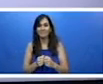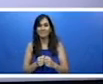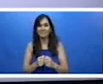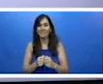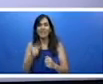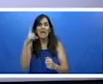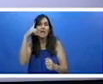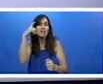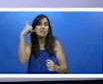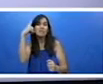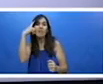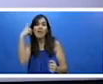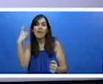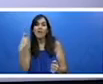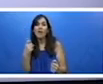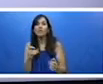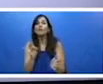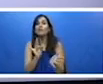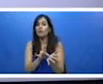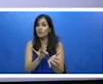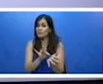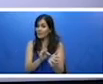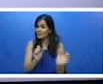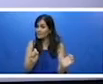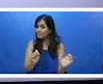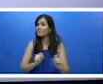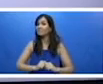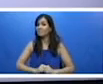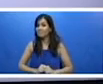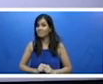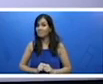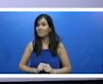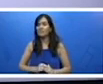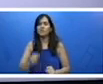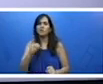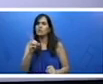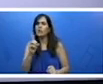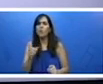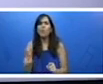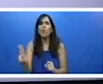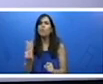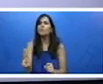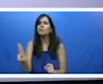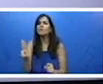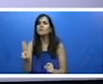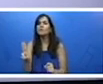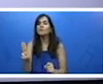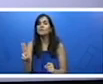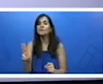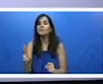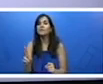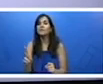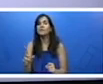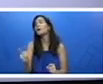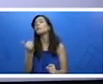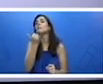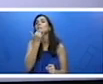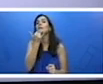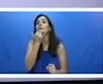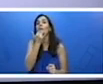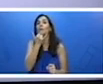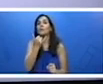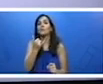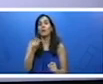em ideias que não são usadas, não são usadas não. No